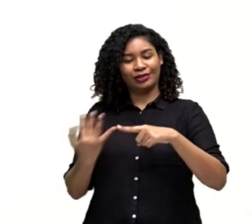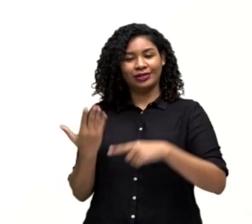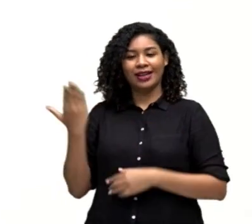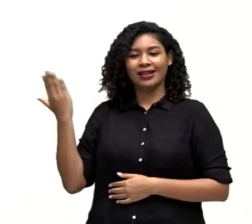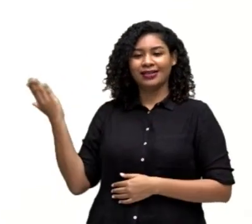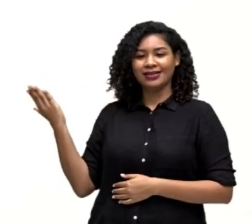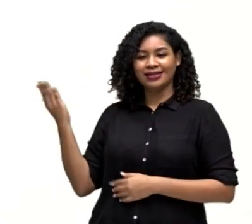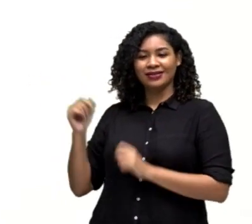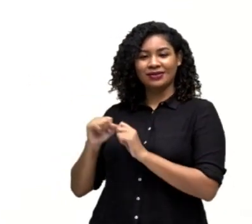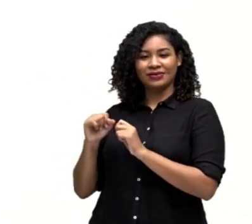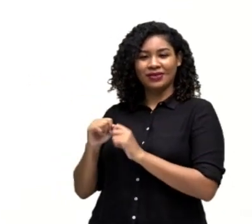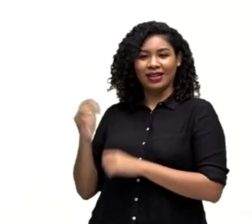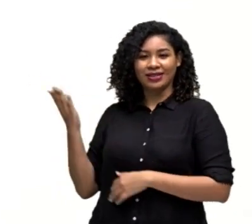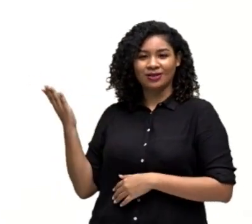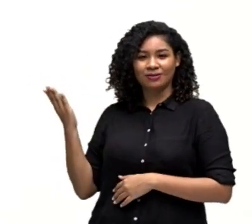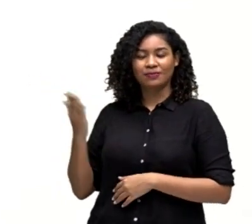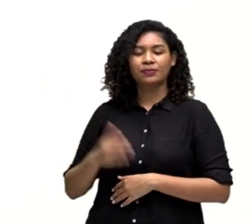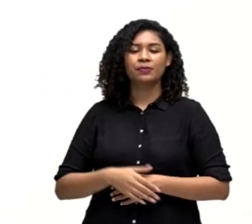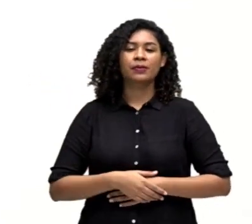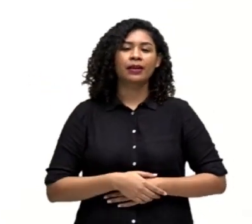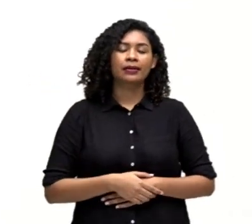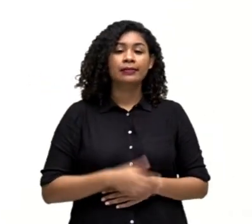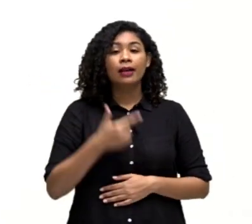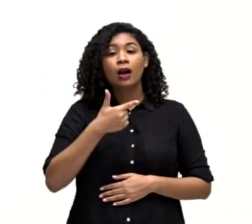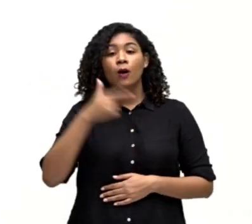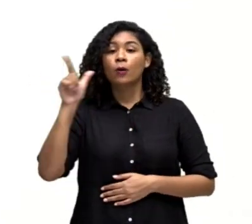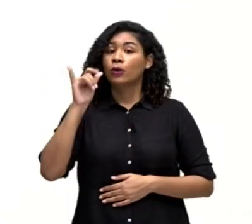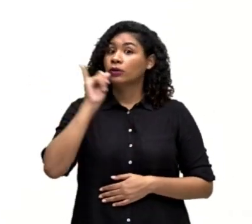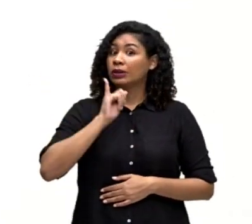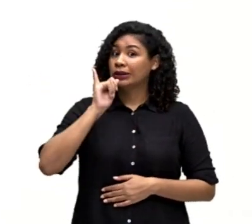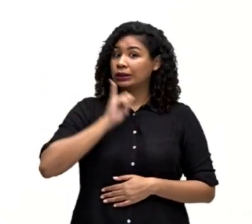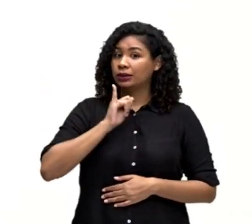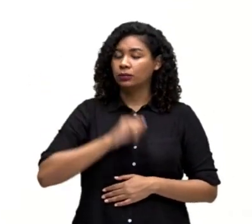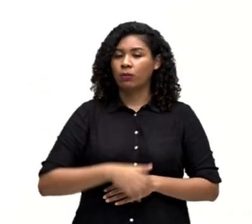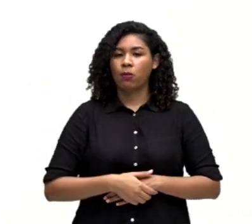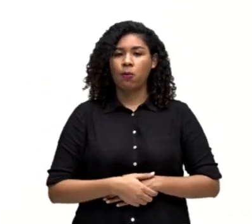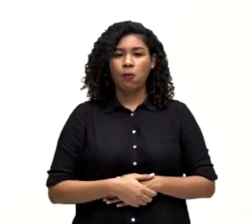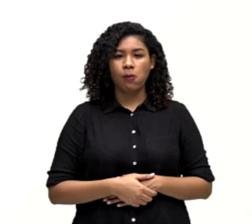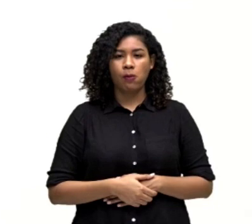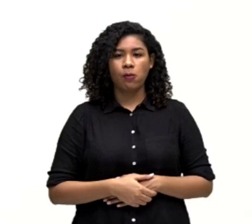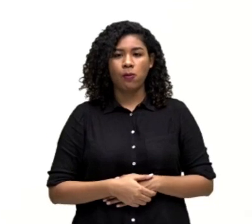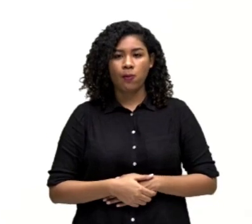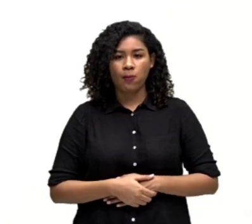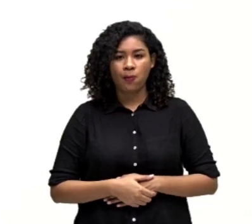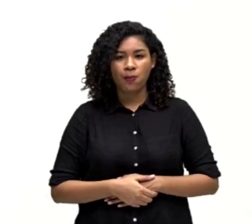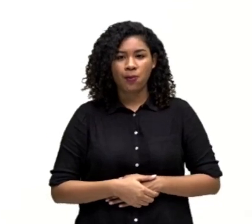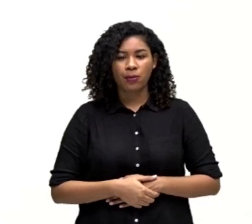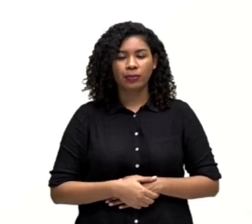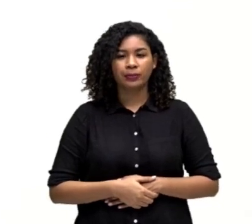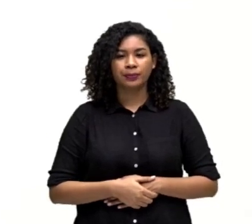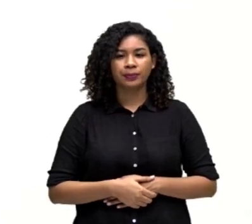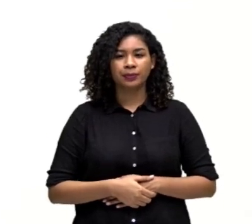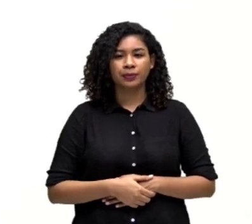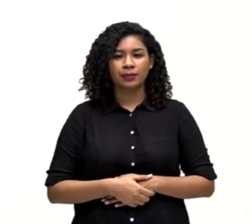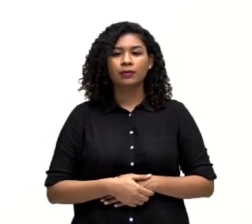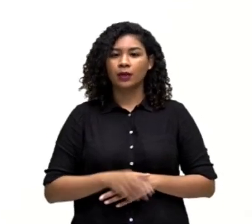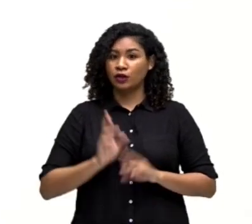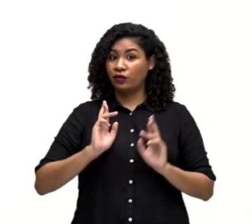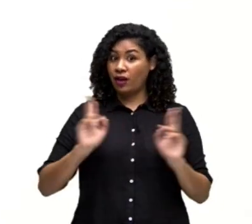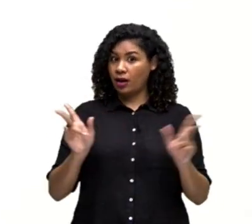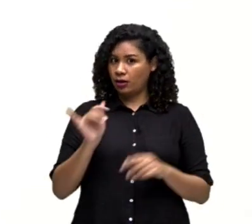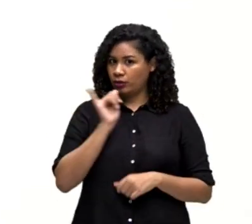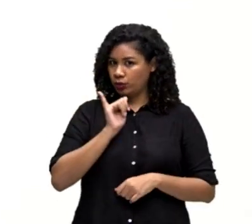decimal na forma fracionária. Um outro exemplo aqui. Vamos aqui agora um pouco